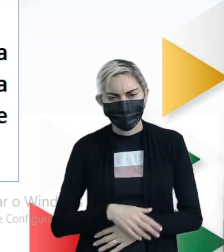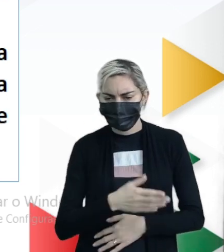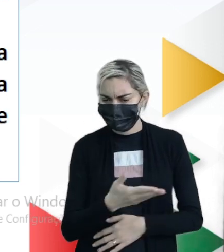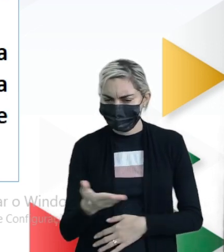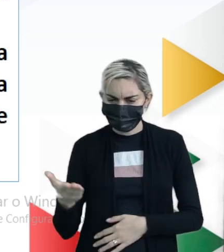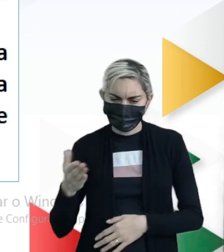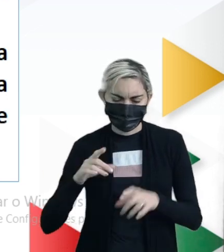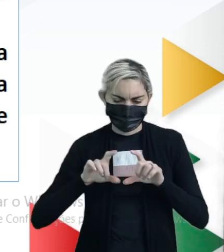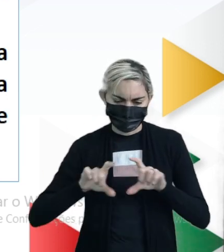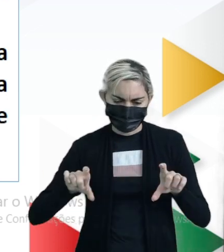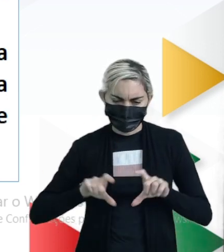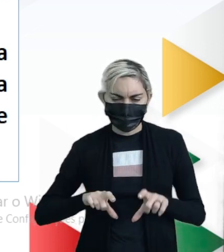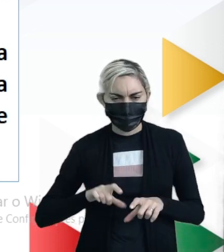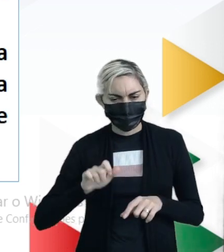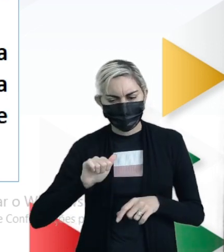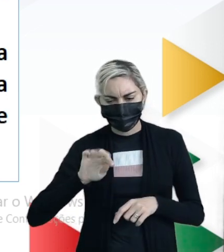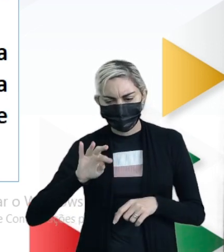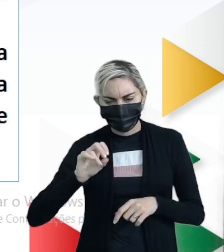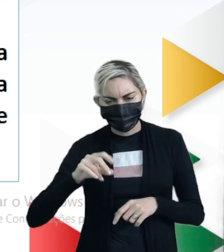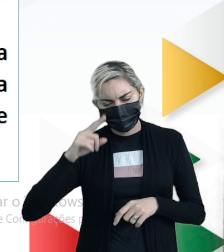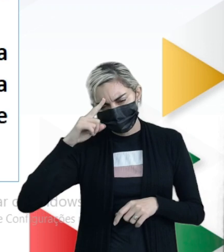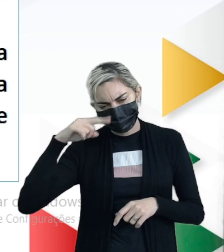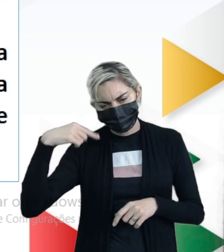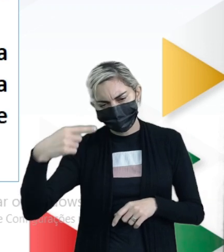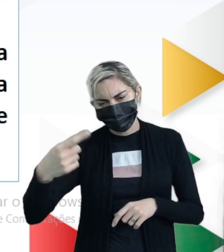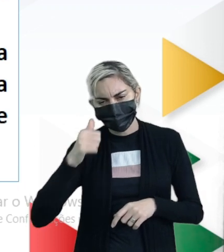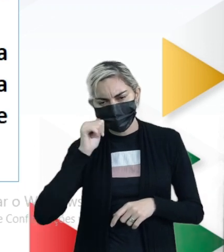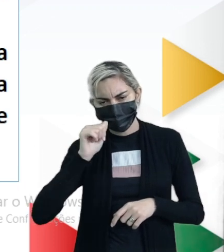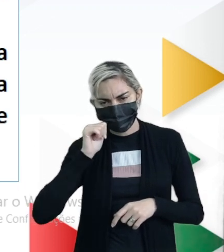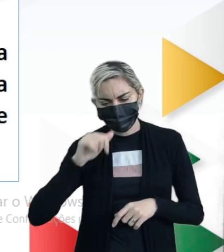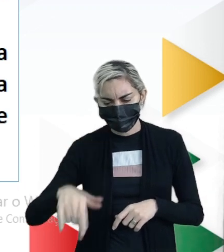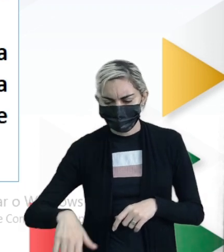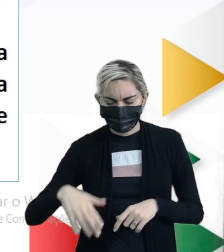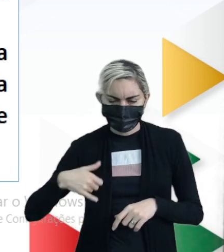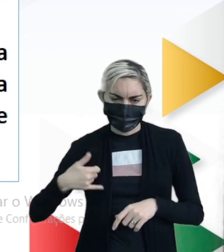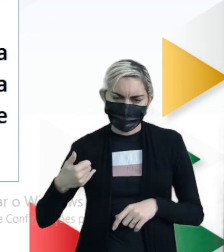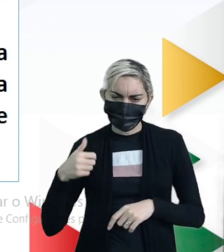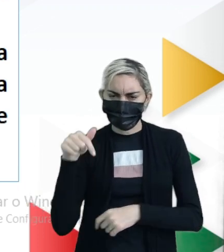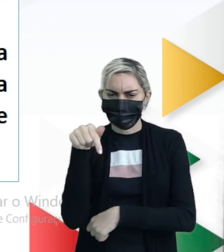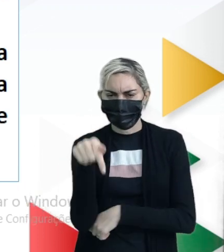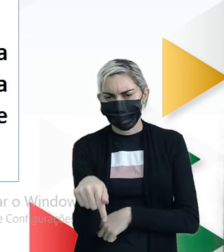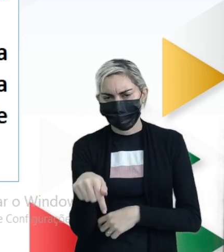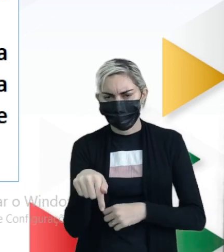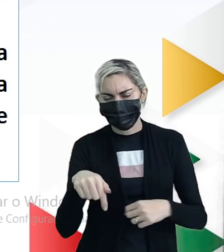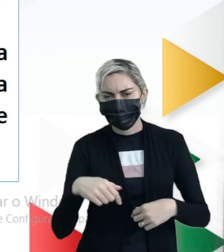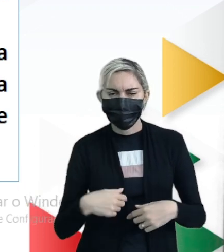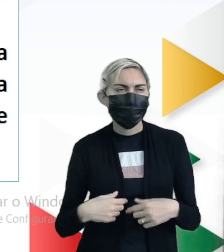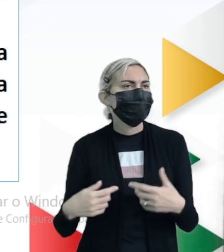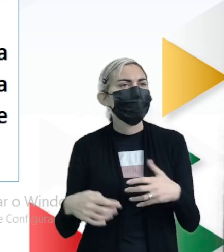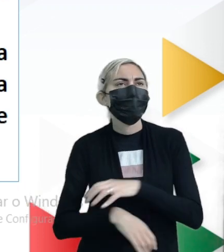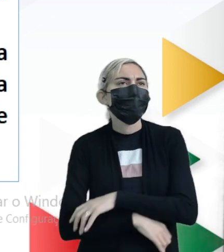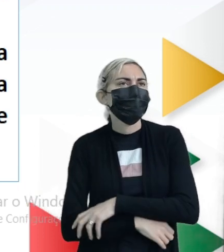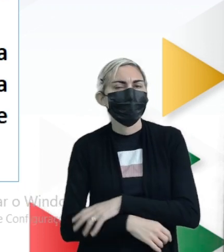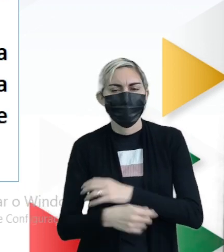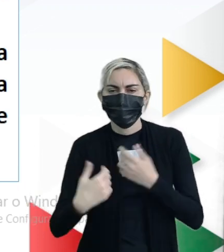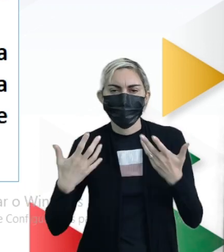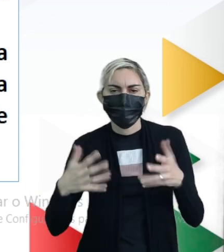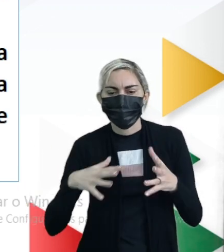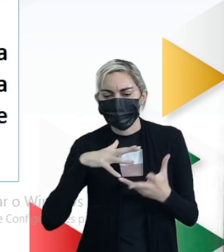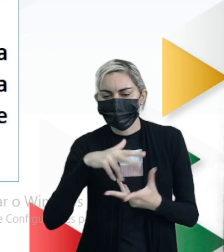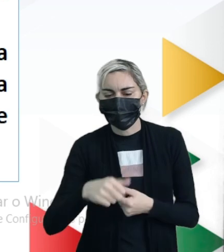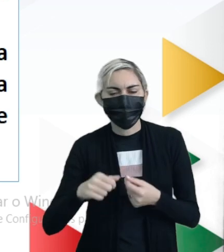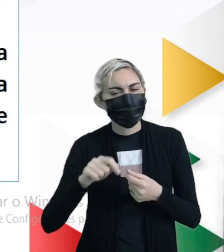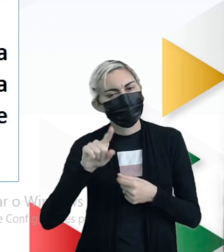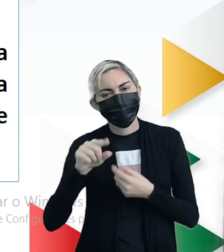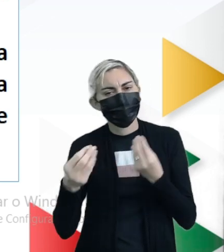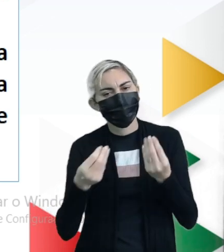Nessas tirinhas, o autor mostra o dia a dia de uma menina de 7 anos que se recusa a aceitar o mundo como ele